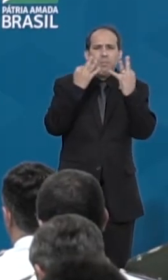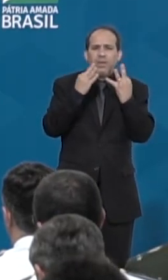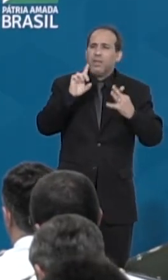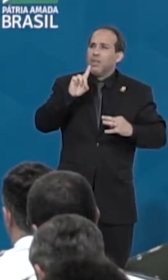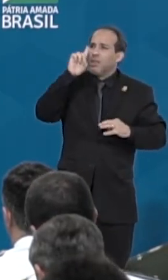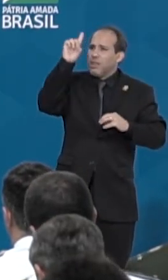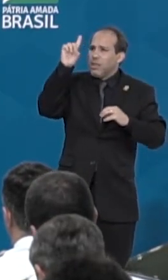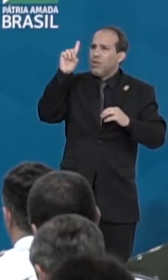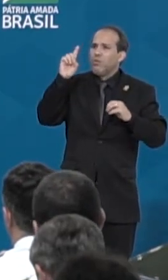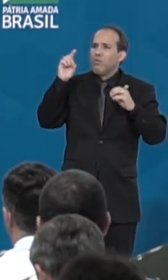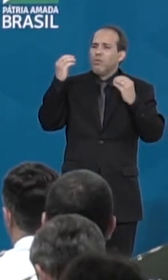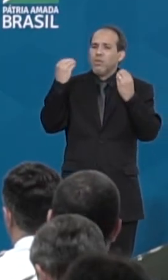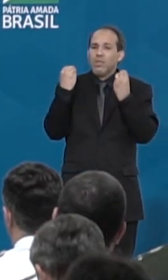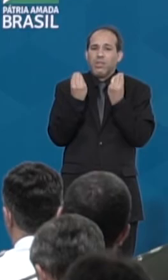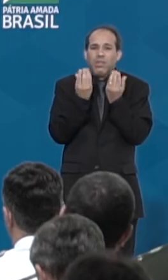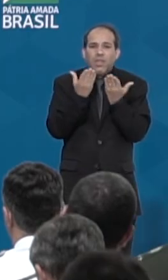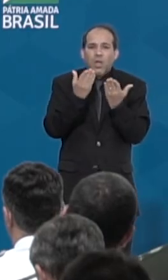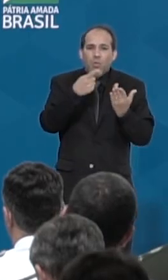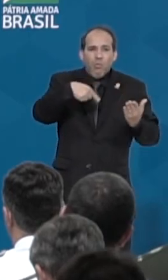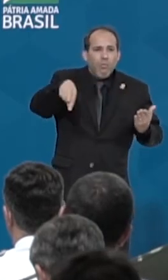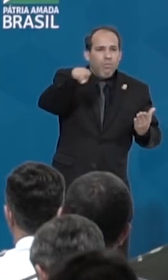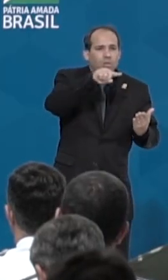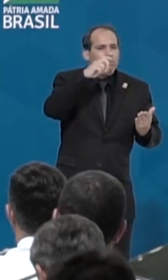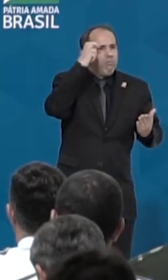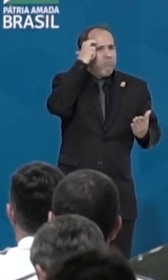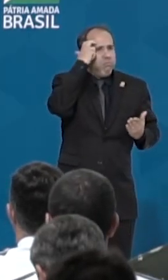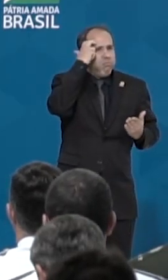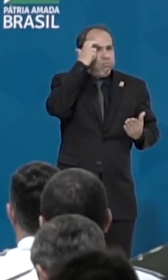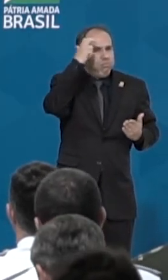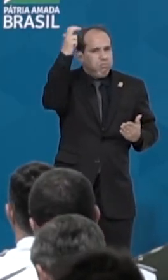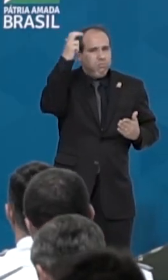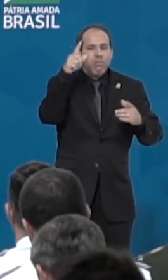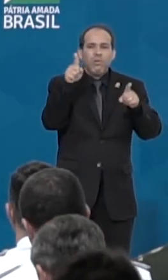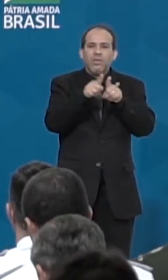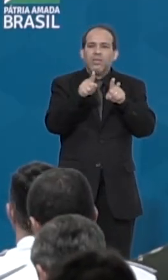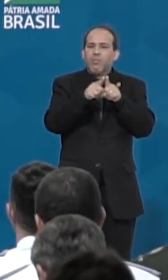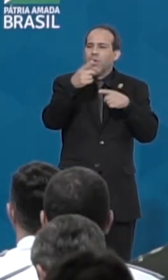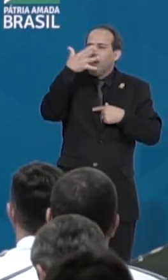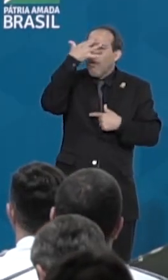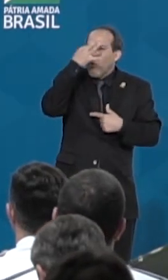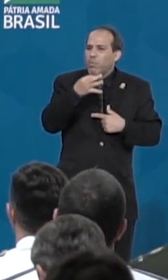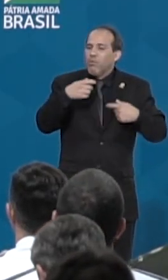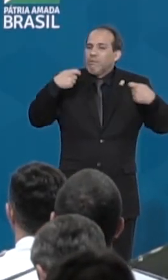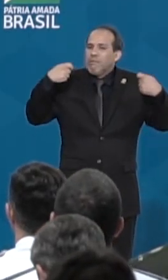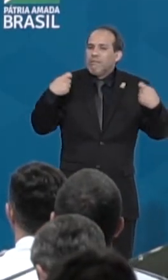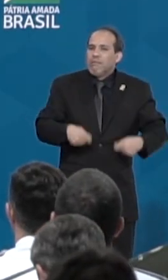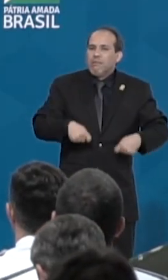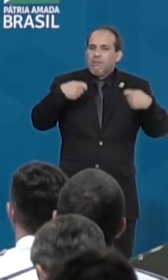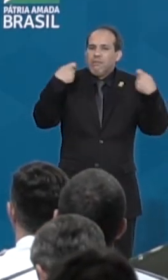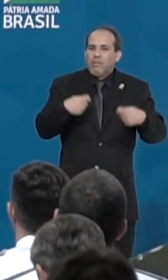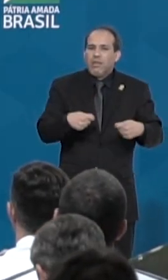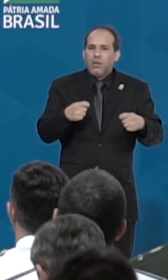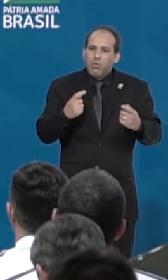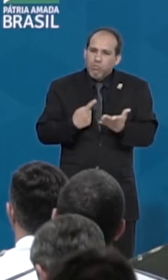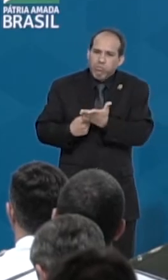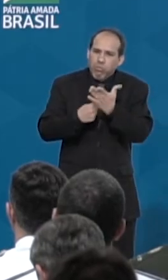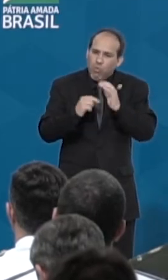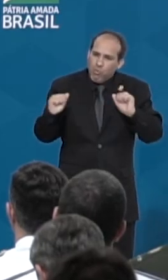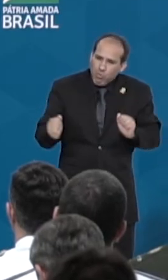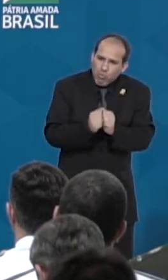Deus nos dê a sabedoria e a compreensão necessárias para que